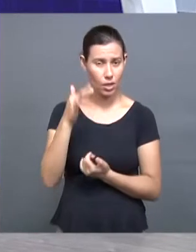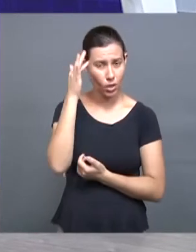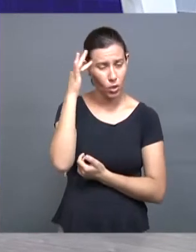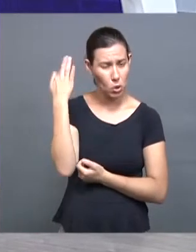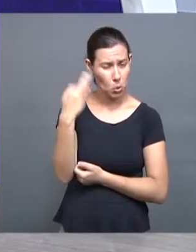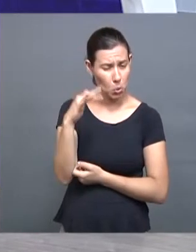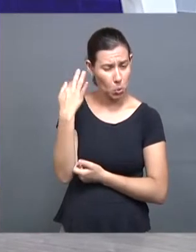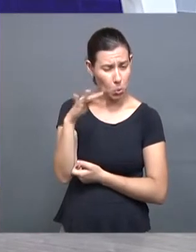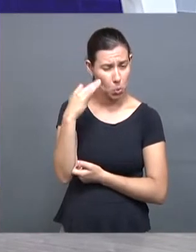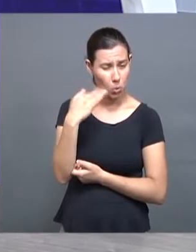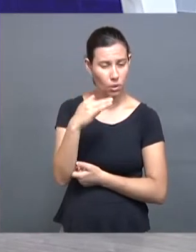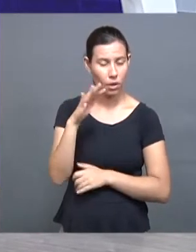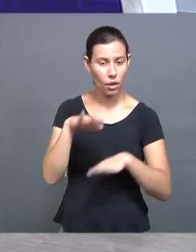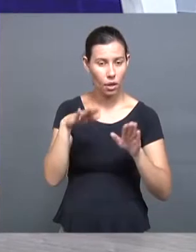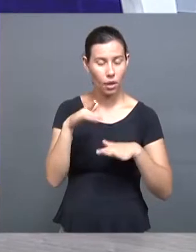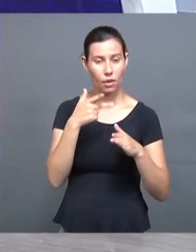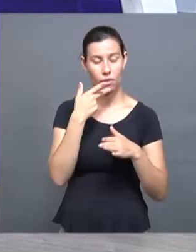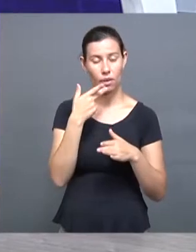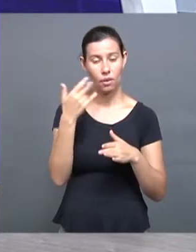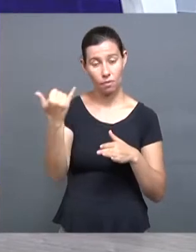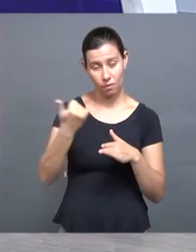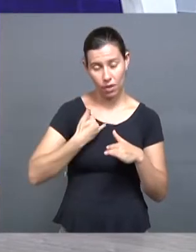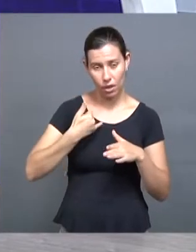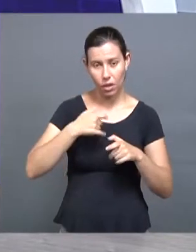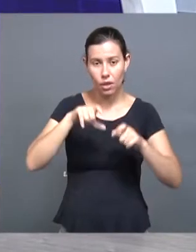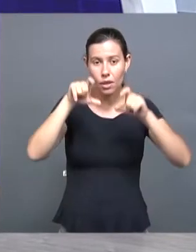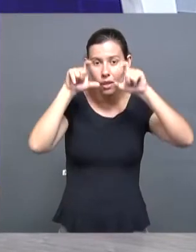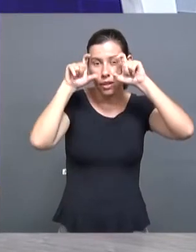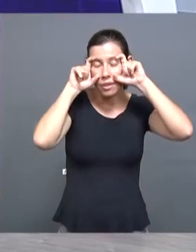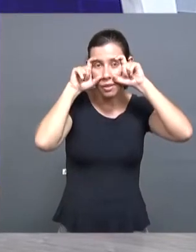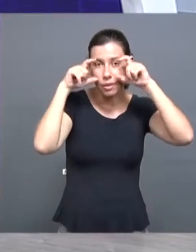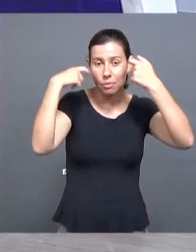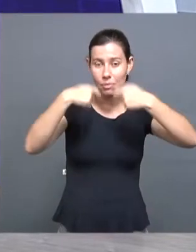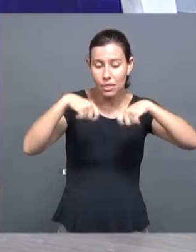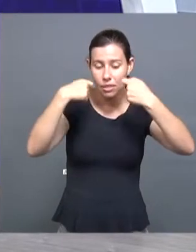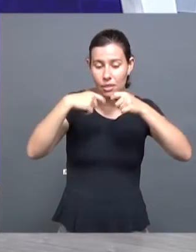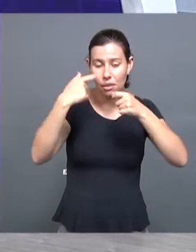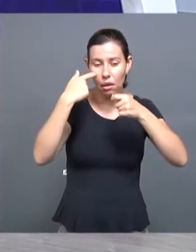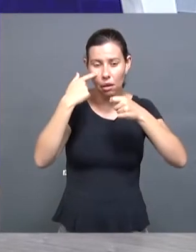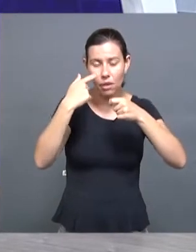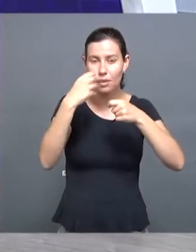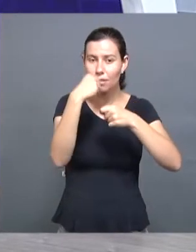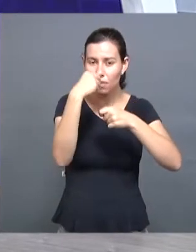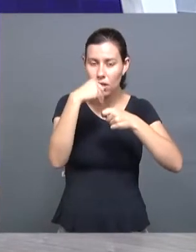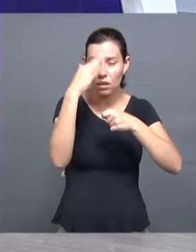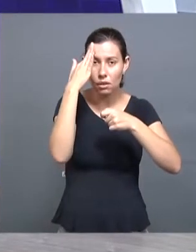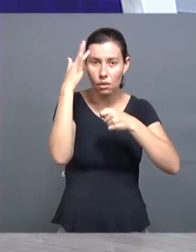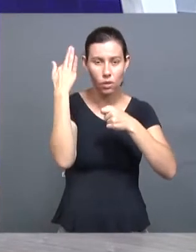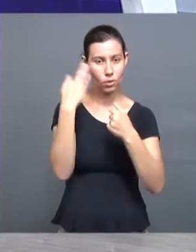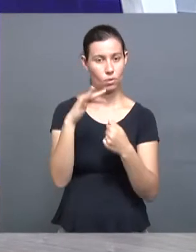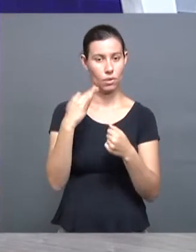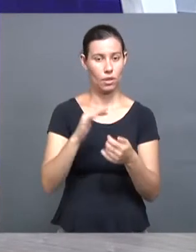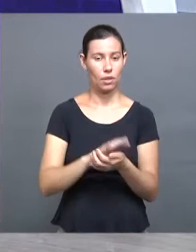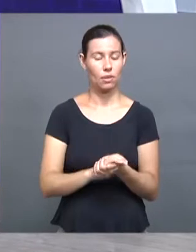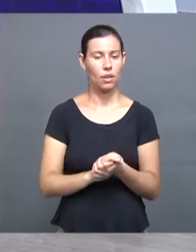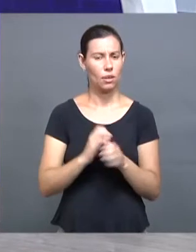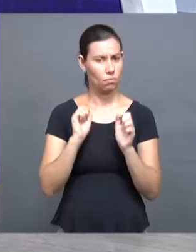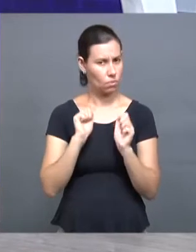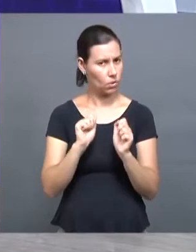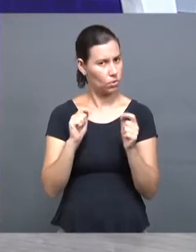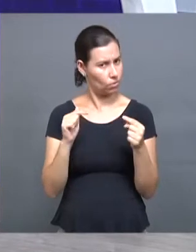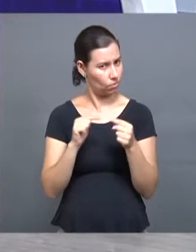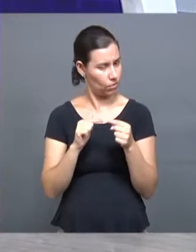possivelmente eu preciso de óculos, minhas vistas não estão boas. Essa associação pode ser feita? Não é uma